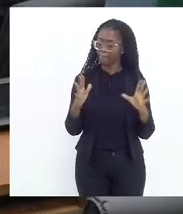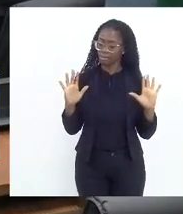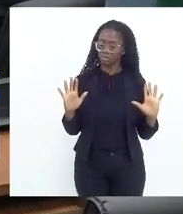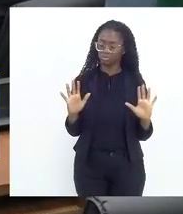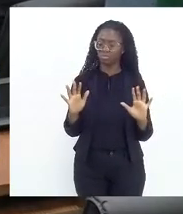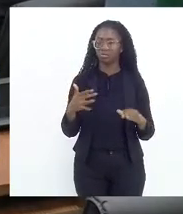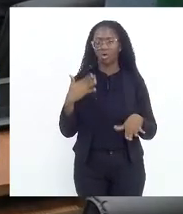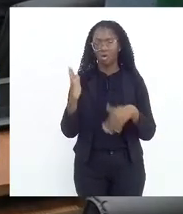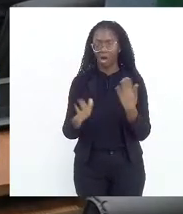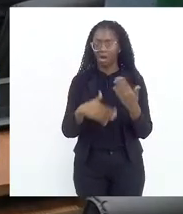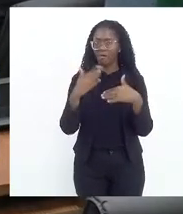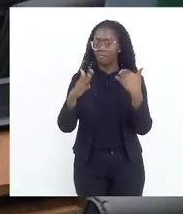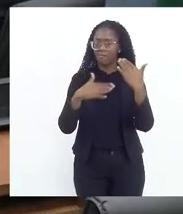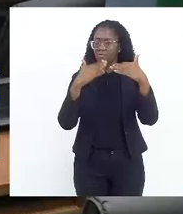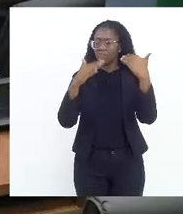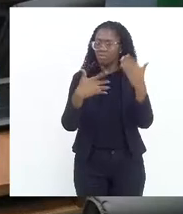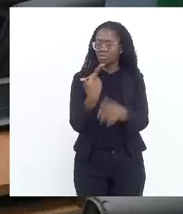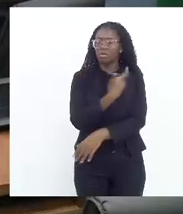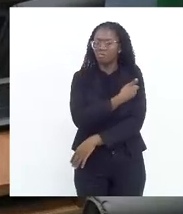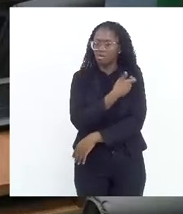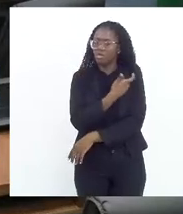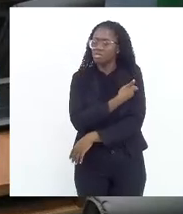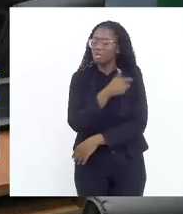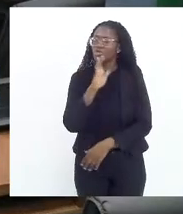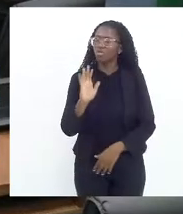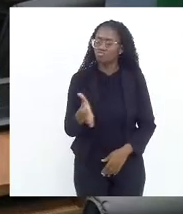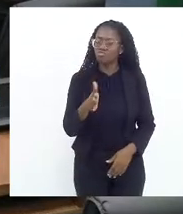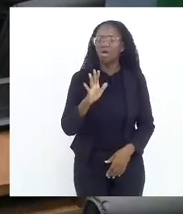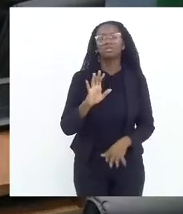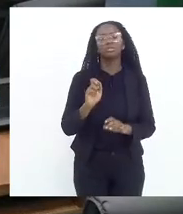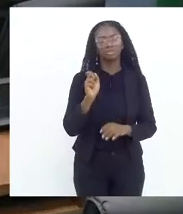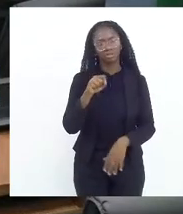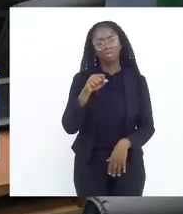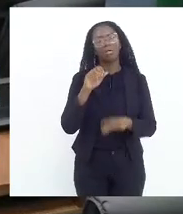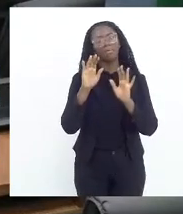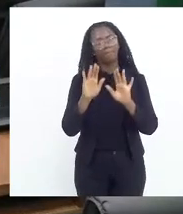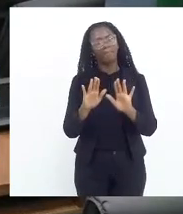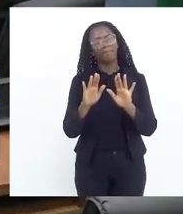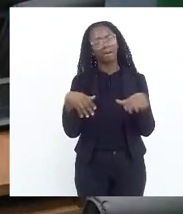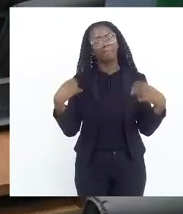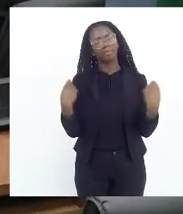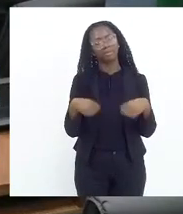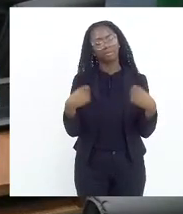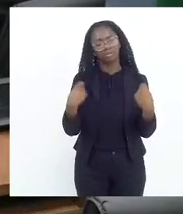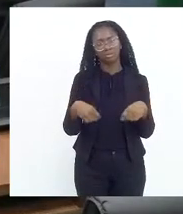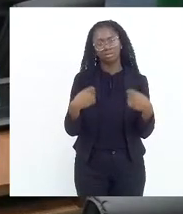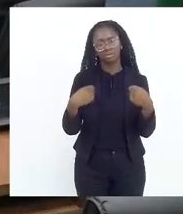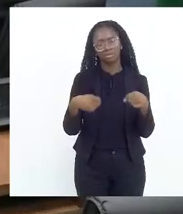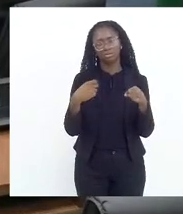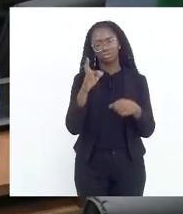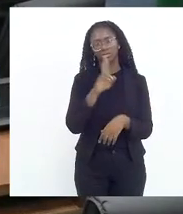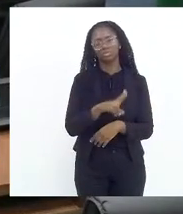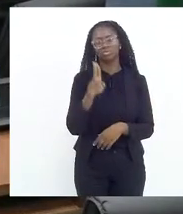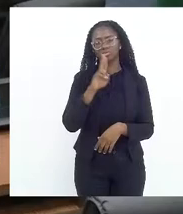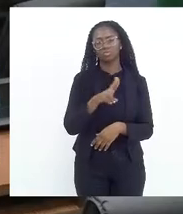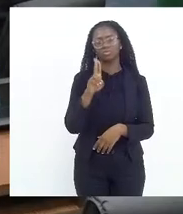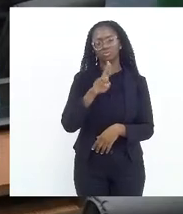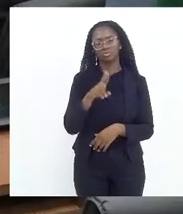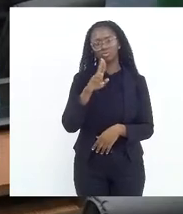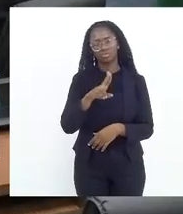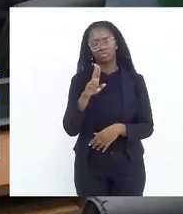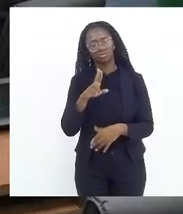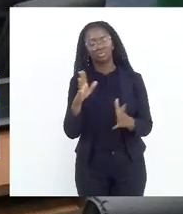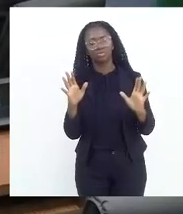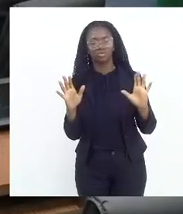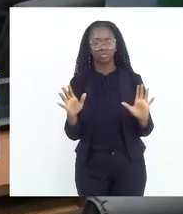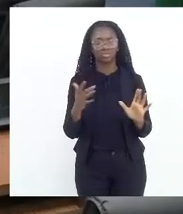com o avanço da vacinação, a gente precisaria utilizar a manutenção de métodos